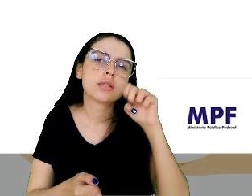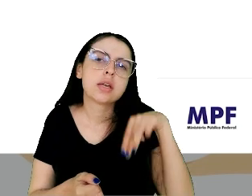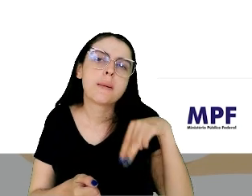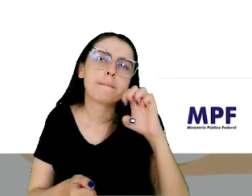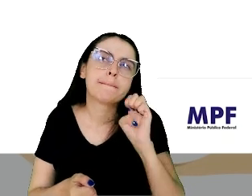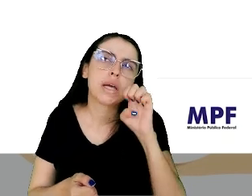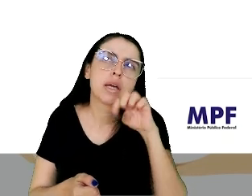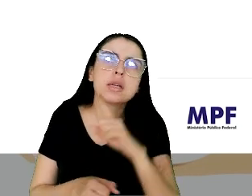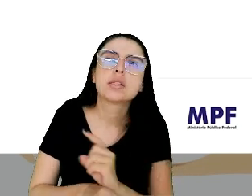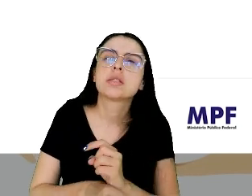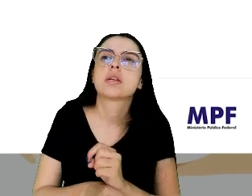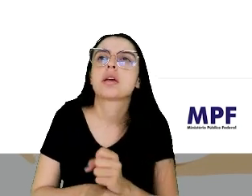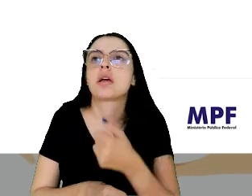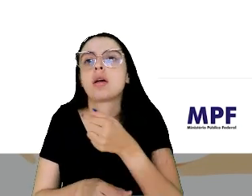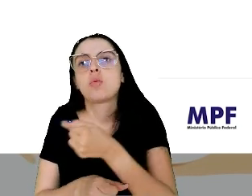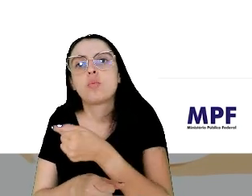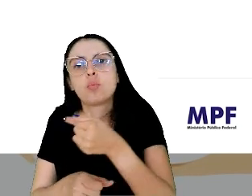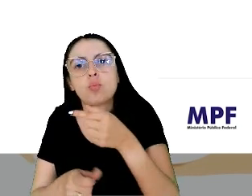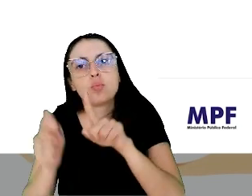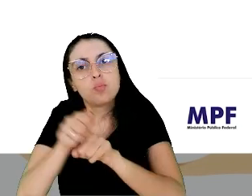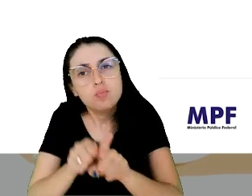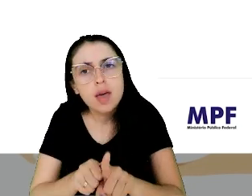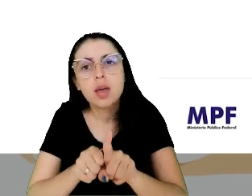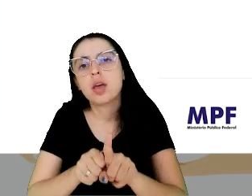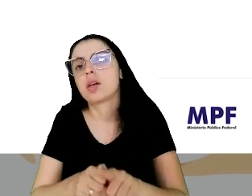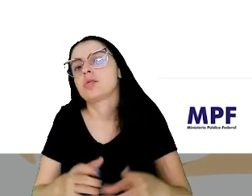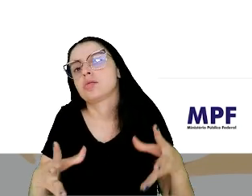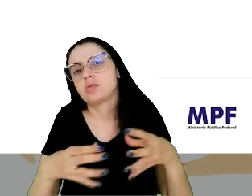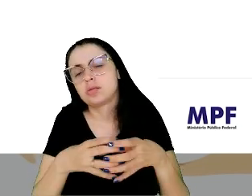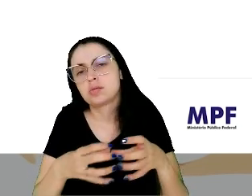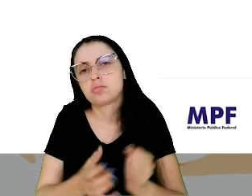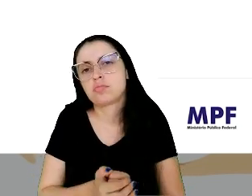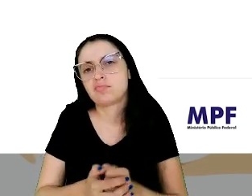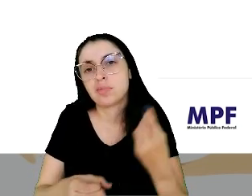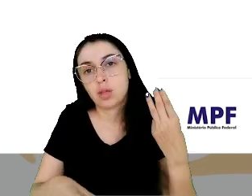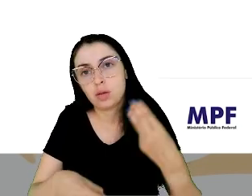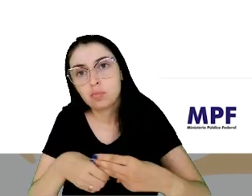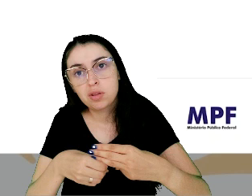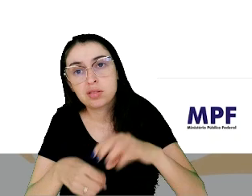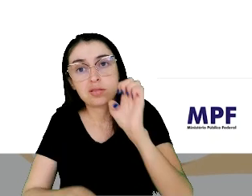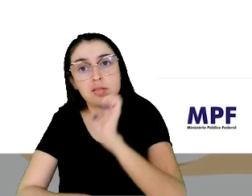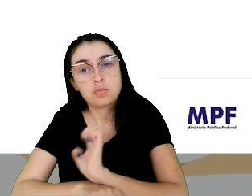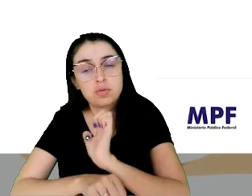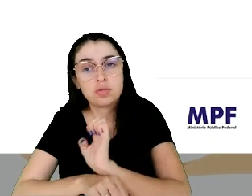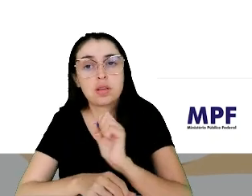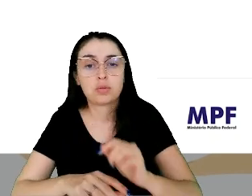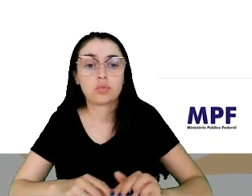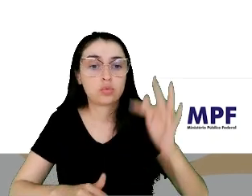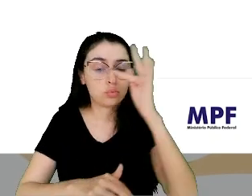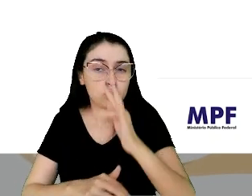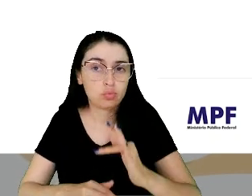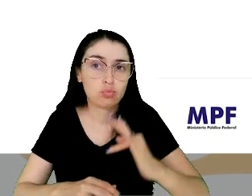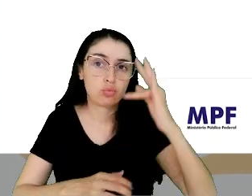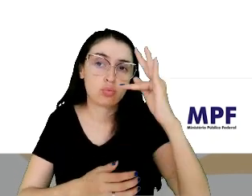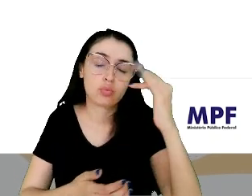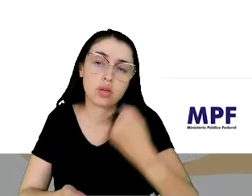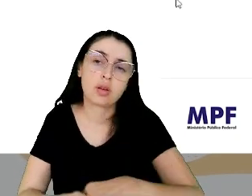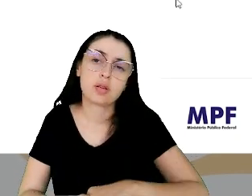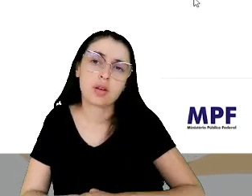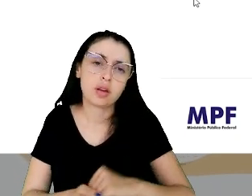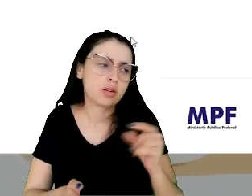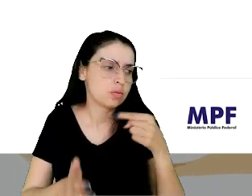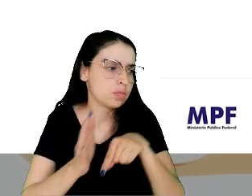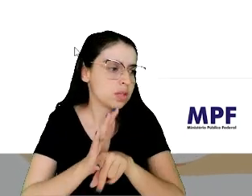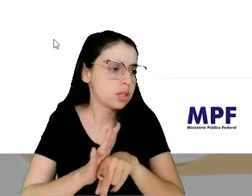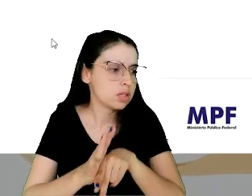enfim, numa determinada região, estado e município, tá? E ponto de monitoramento. Então, aqui, para fazer essa